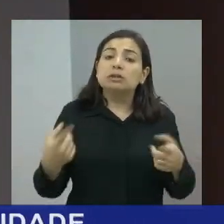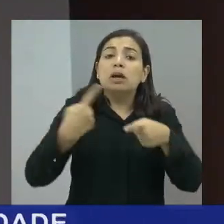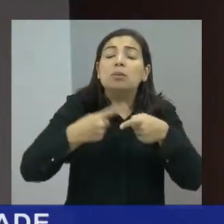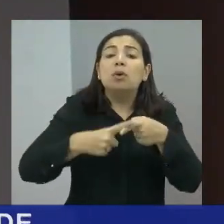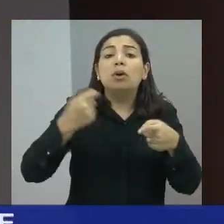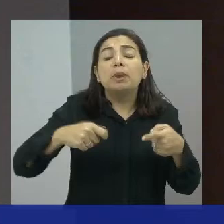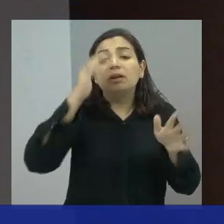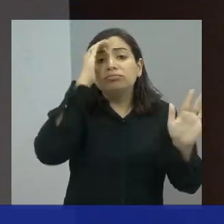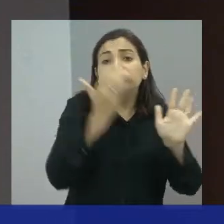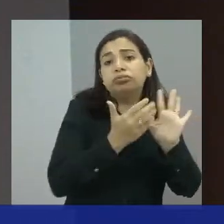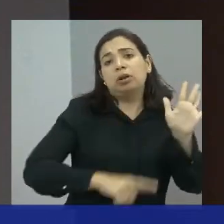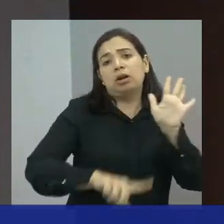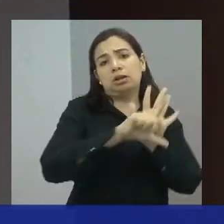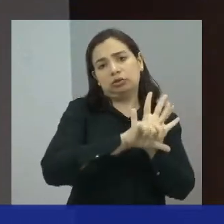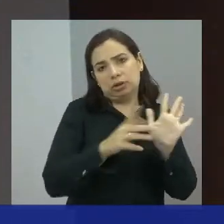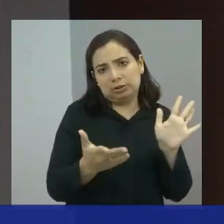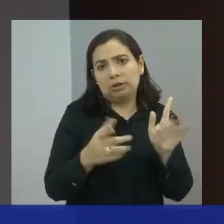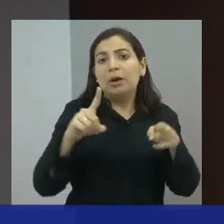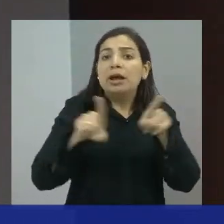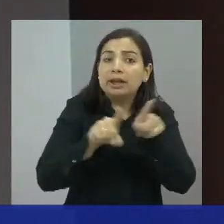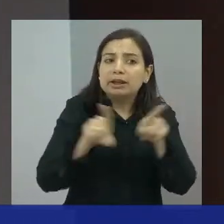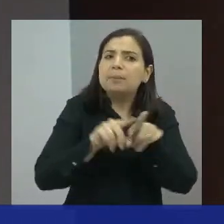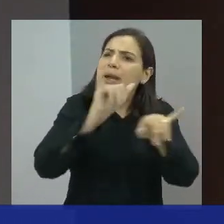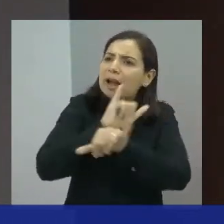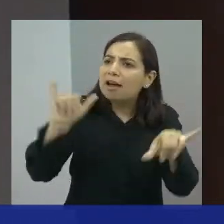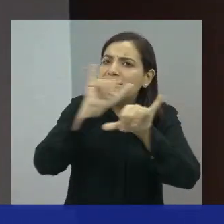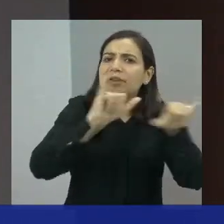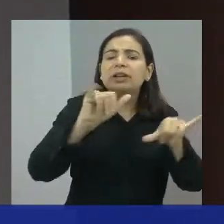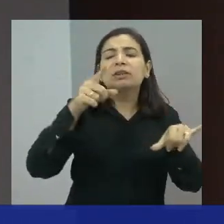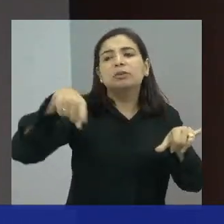legislação e o conhecimento para que as pessoas